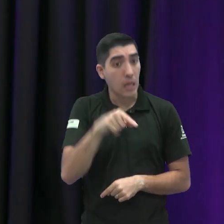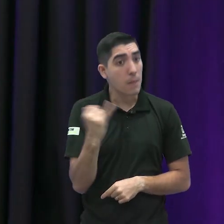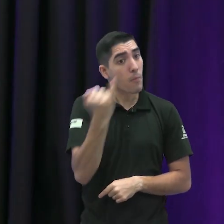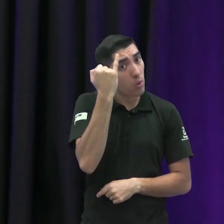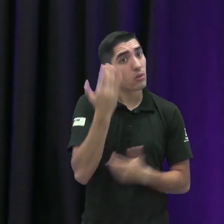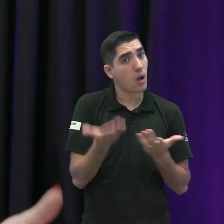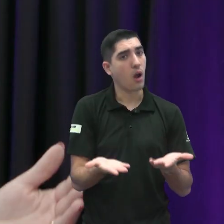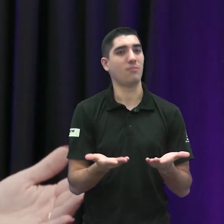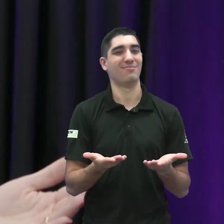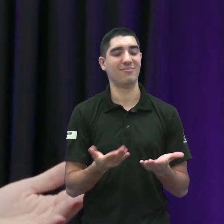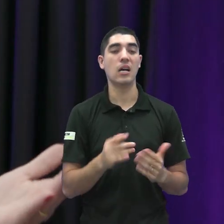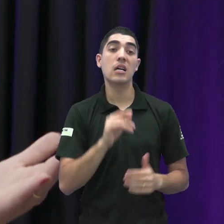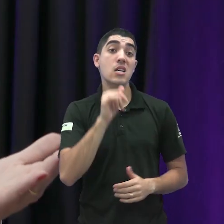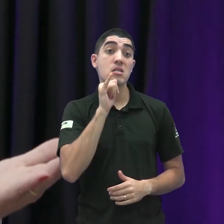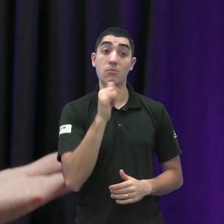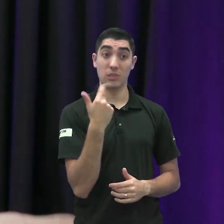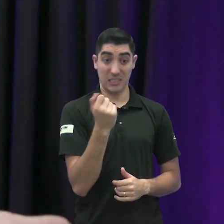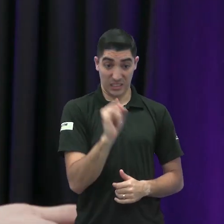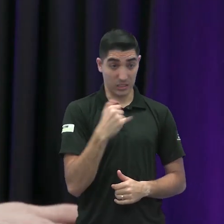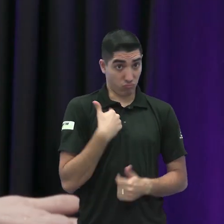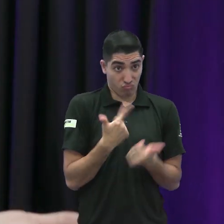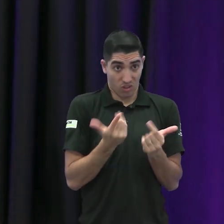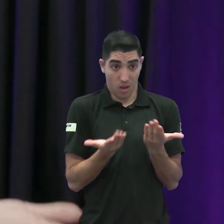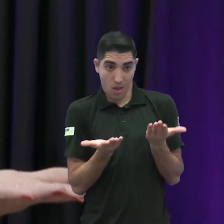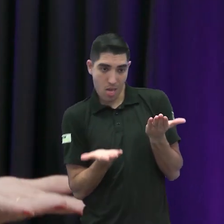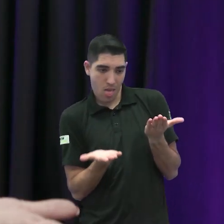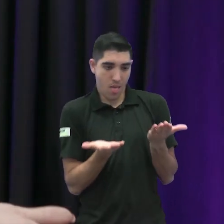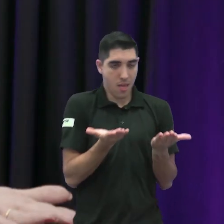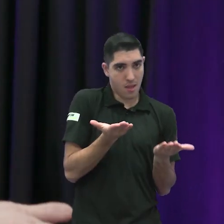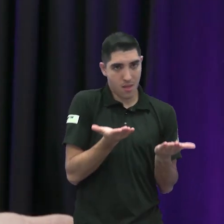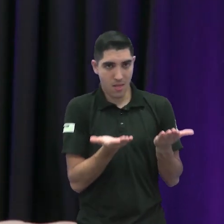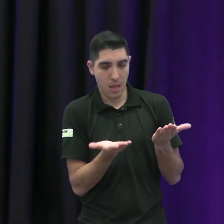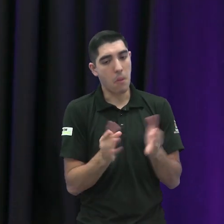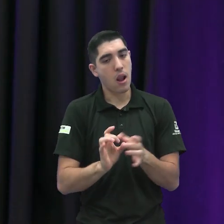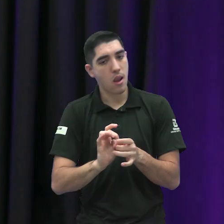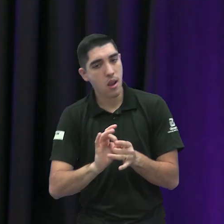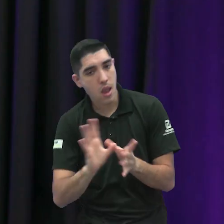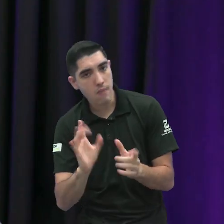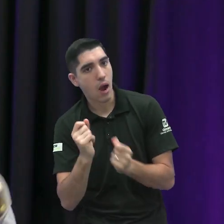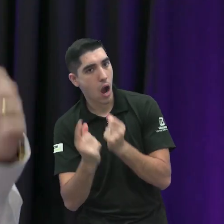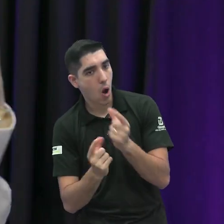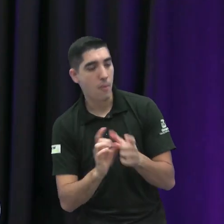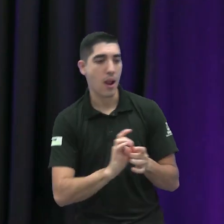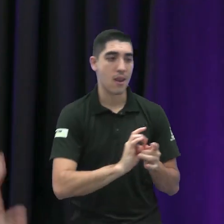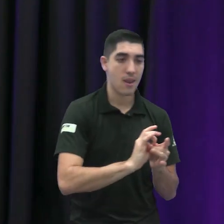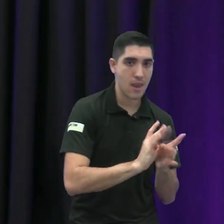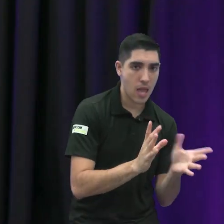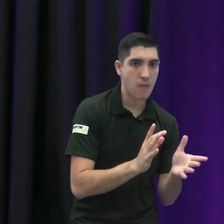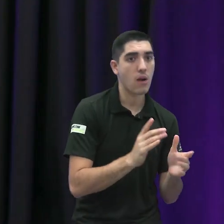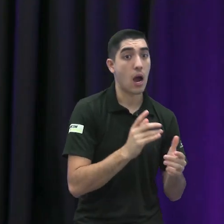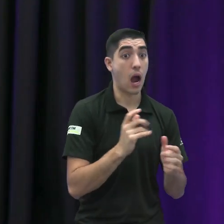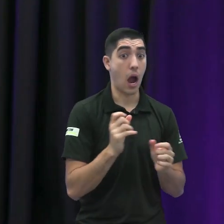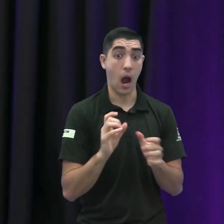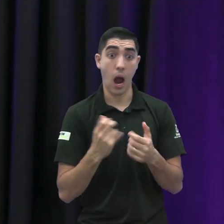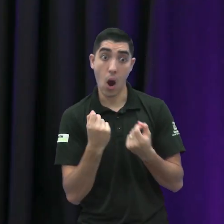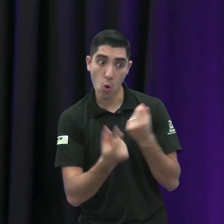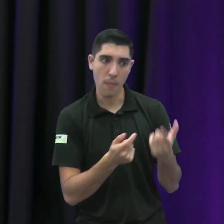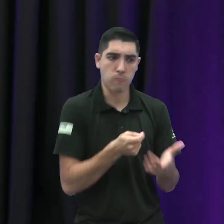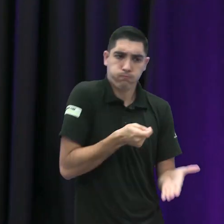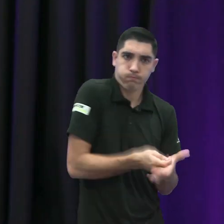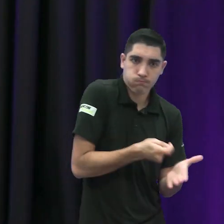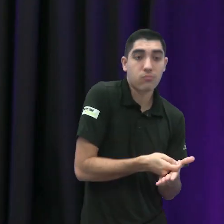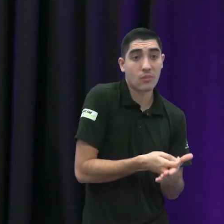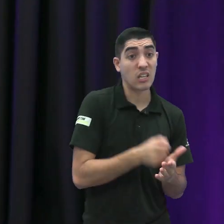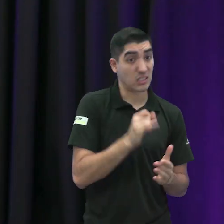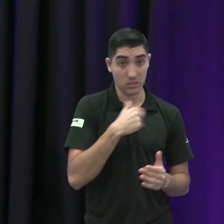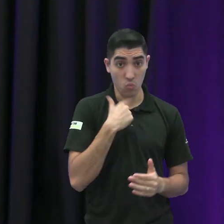importa. Então, se eu não tenho um equilíbrio entre essas duas formas de educação desde lá na primeira infância, eu corro um